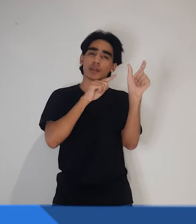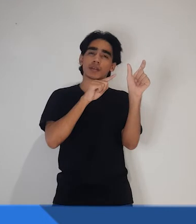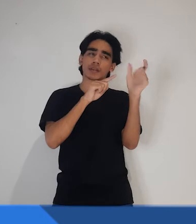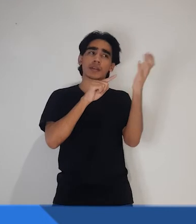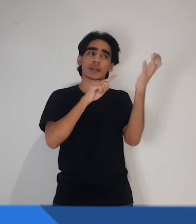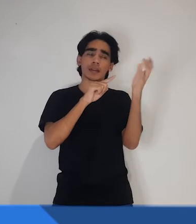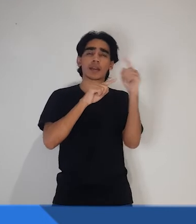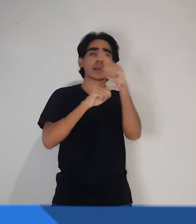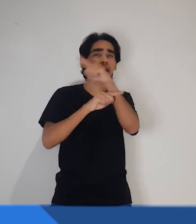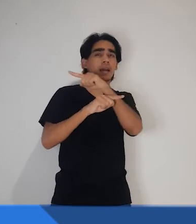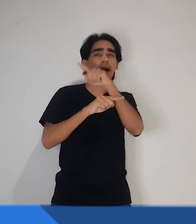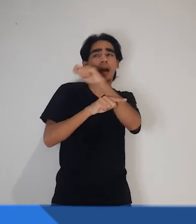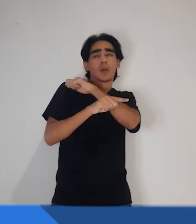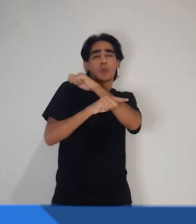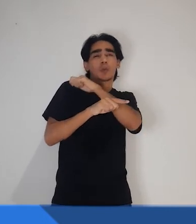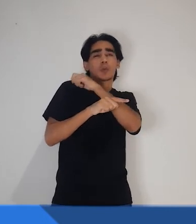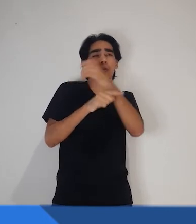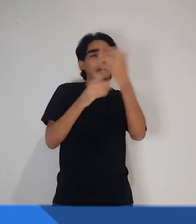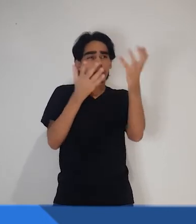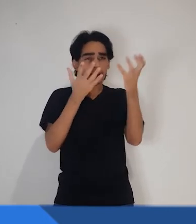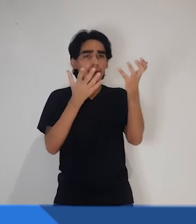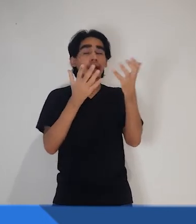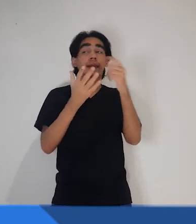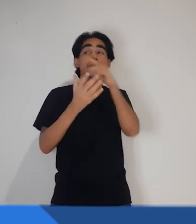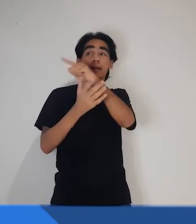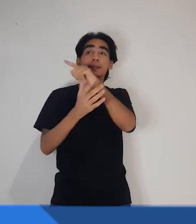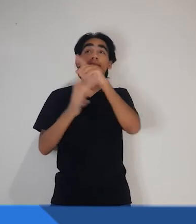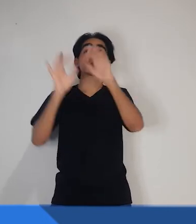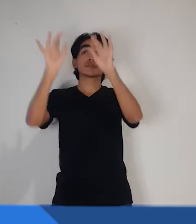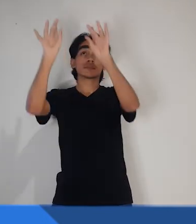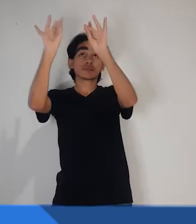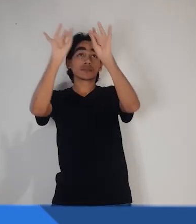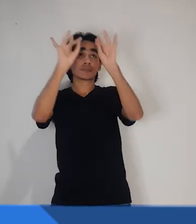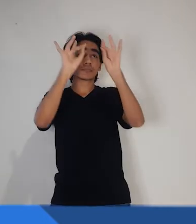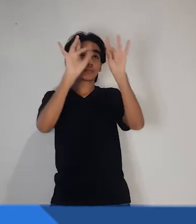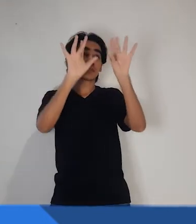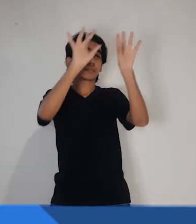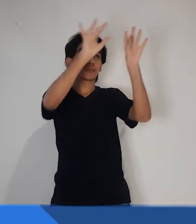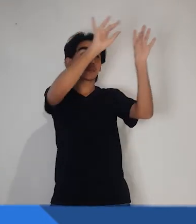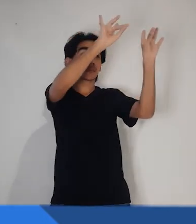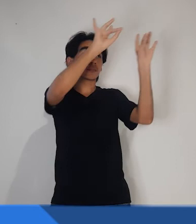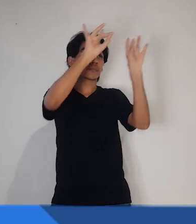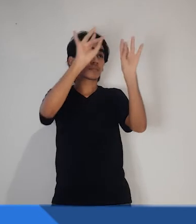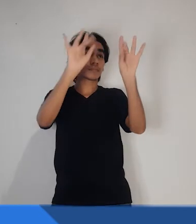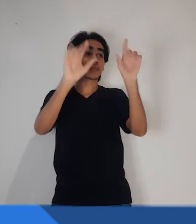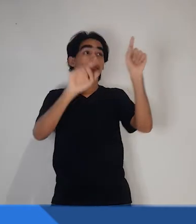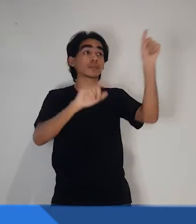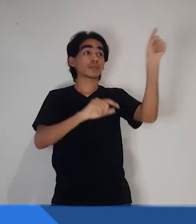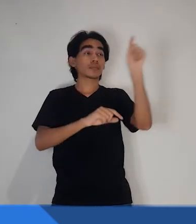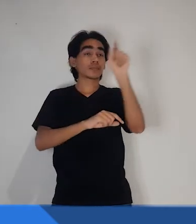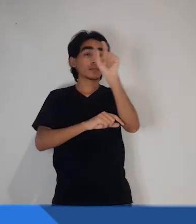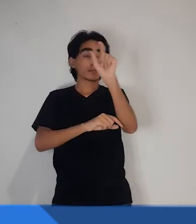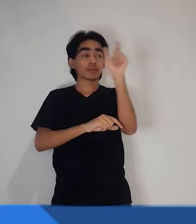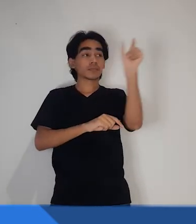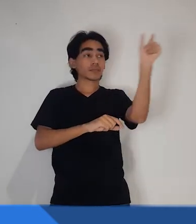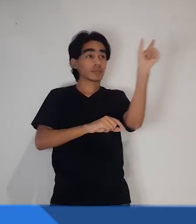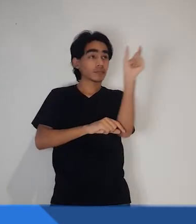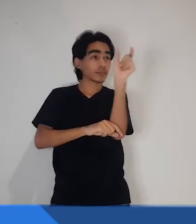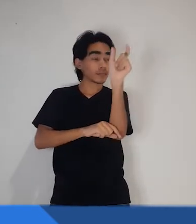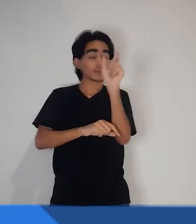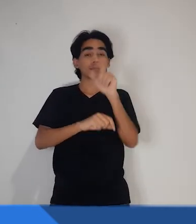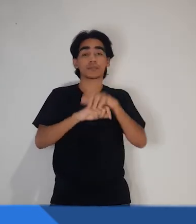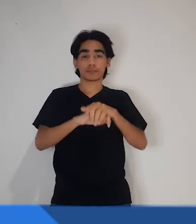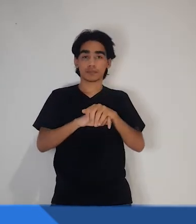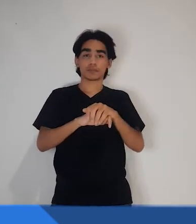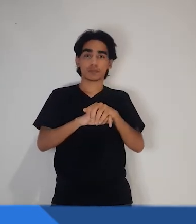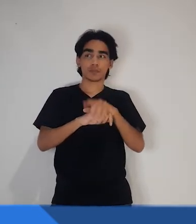às palavras que a gente quer que o estudante arraste e solte. Se a gente vier aqui nessa opção de ajuda e clicar, o Moodle vai mostrar